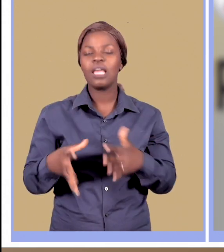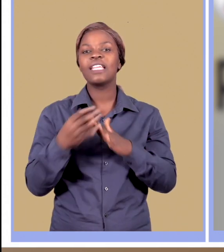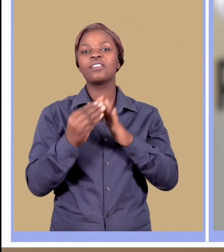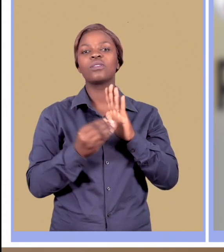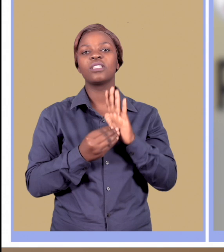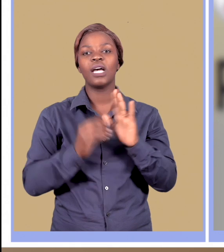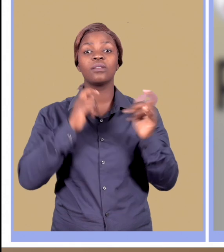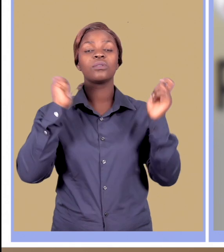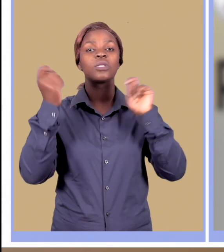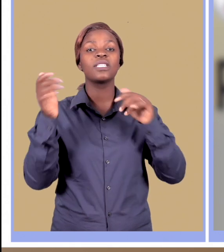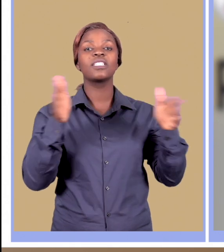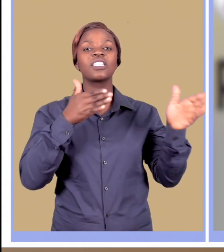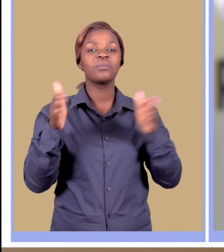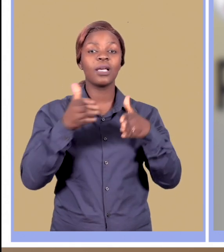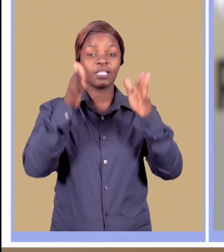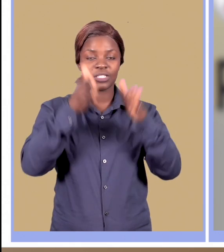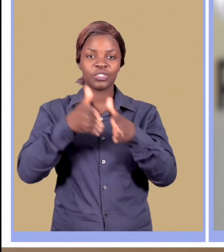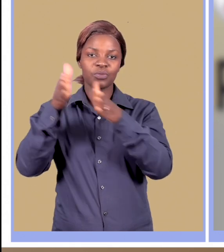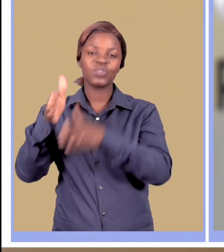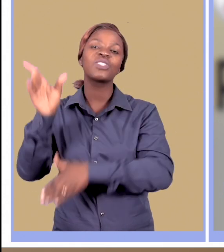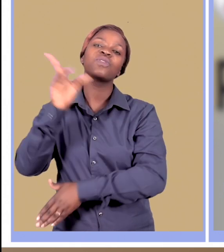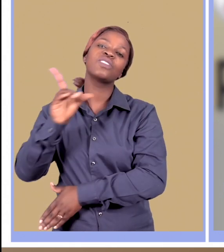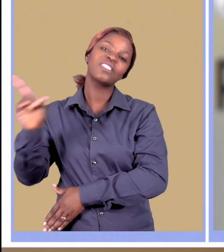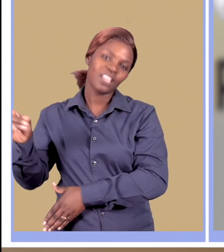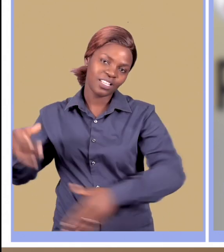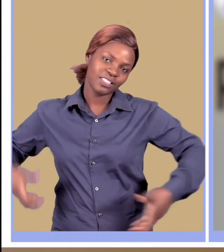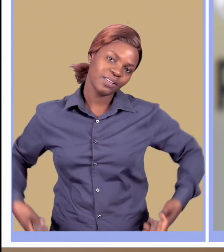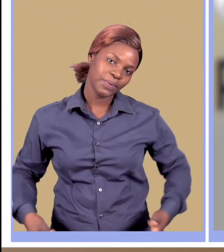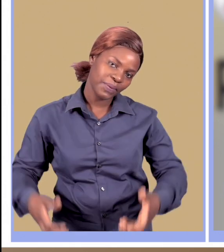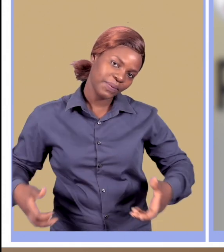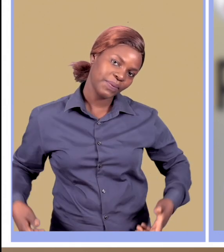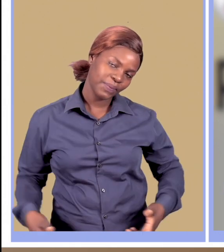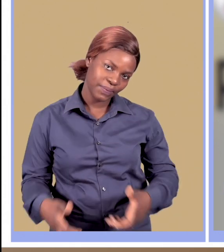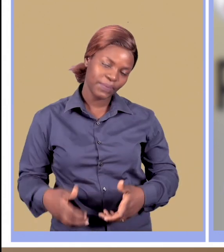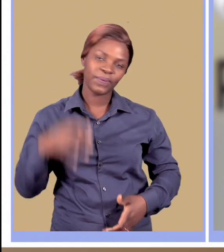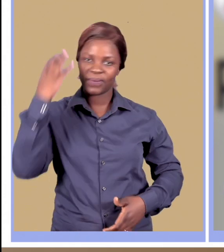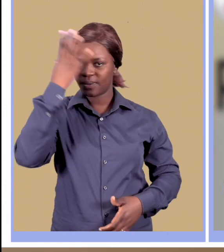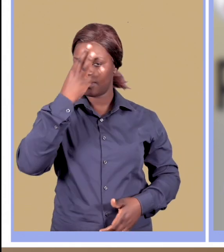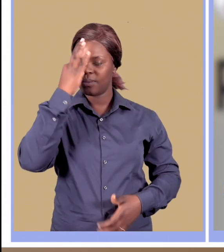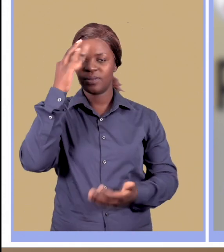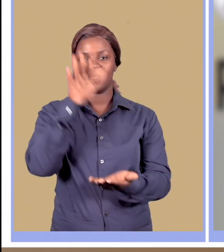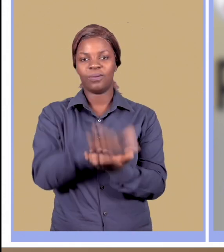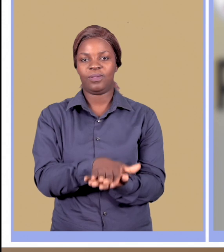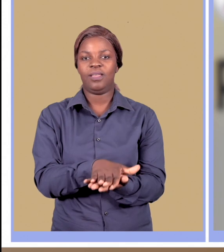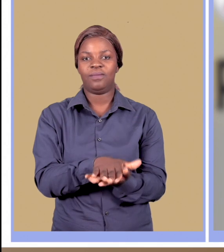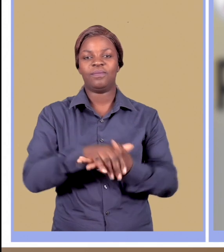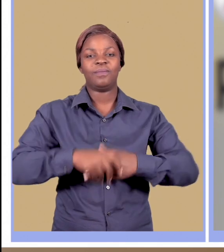do impacto das mudanças climáticas em pessoas com deficiência físico-motora em